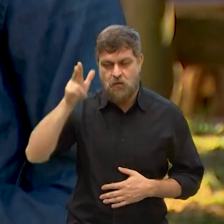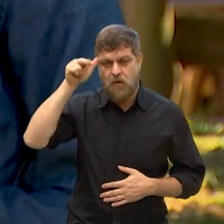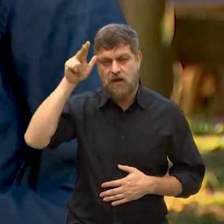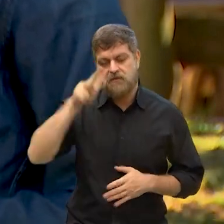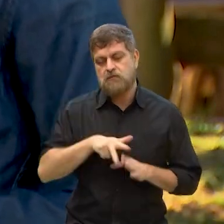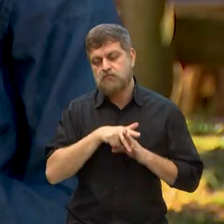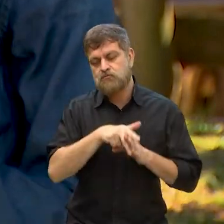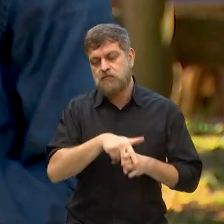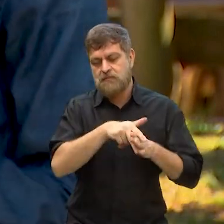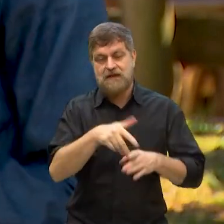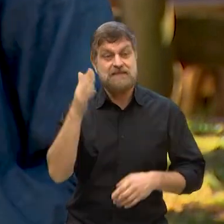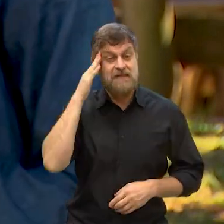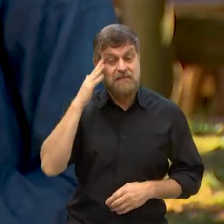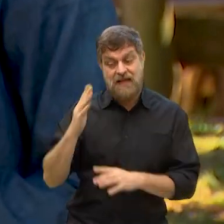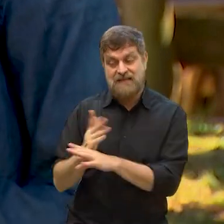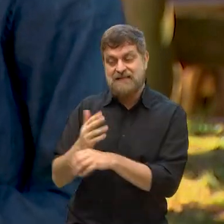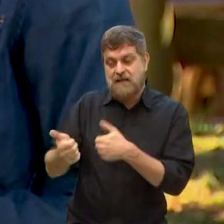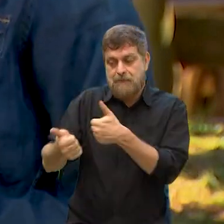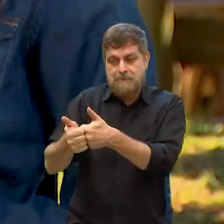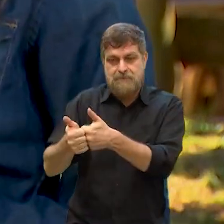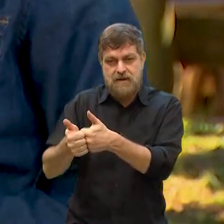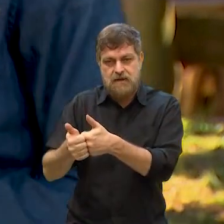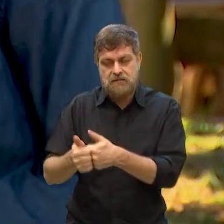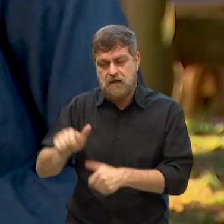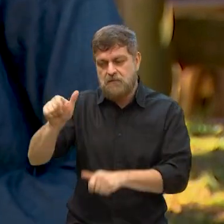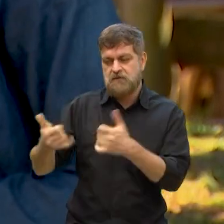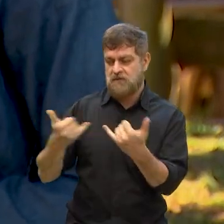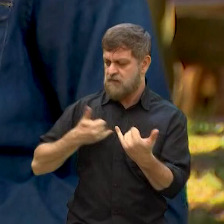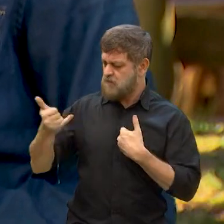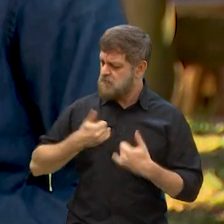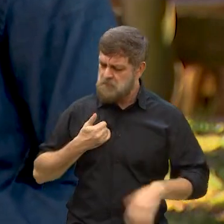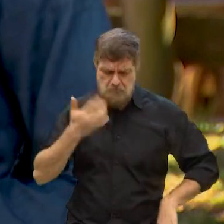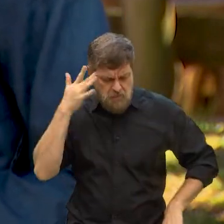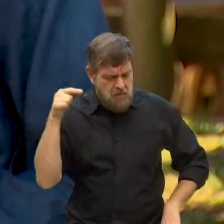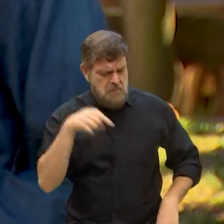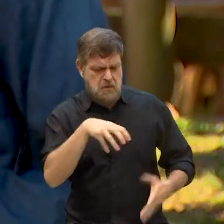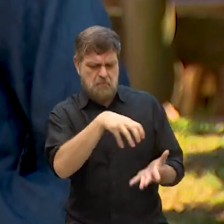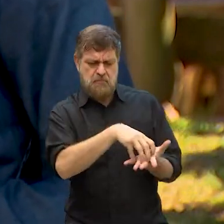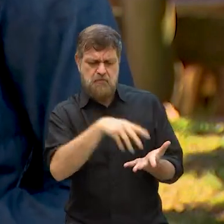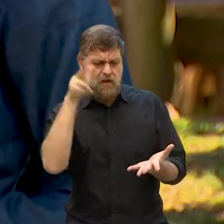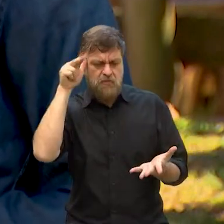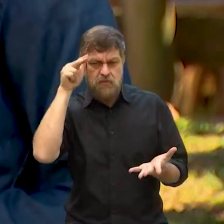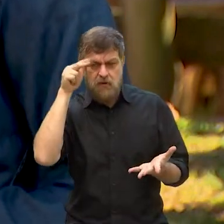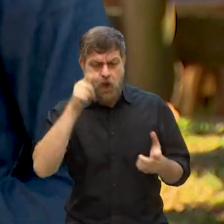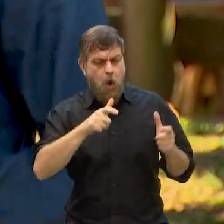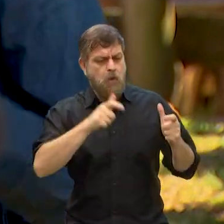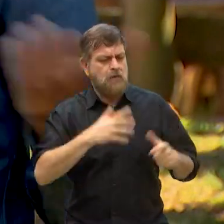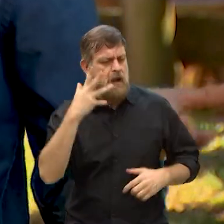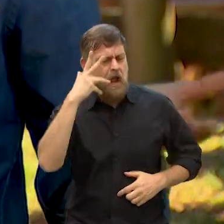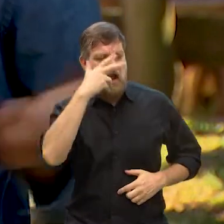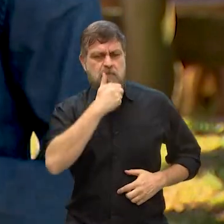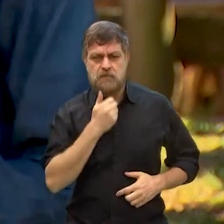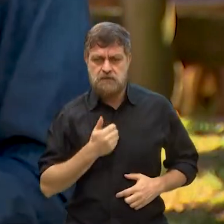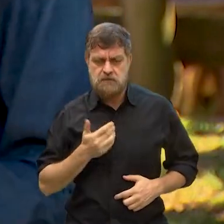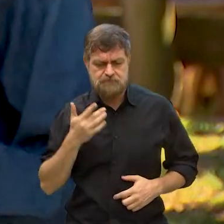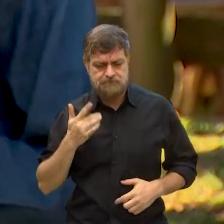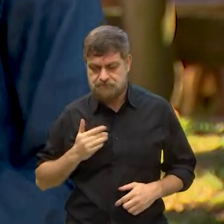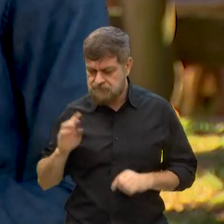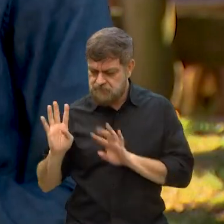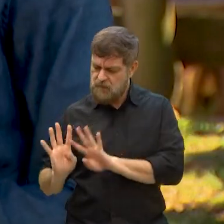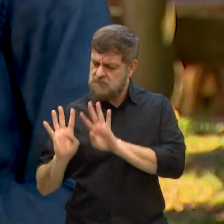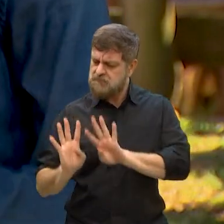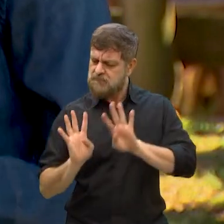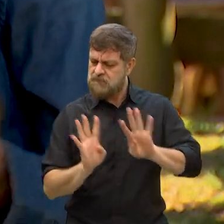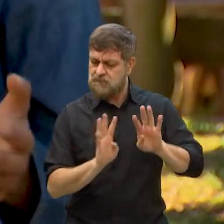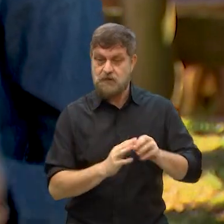muito gostoso sair, pegar o cavalo e saber, eu estou perto da cidade. Nossa, eu moro aqui tão perto e não sabia que tinha um lugar tão gostoso